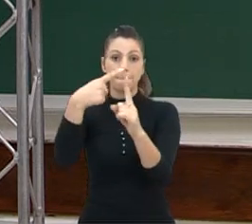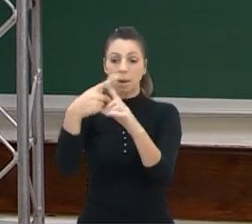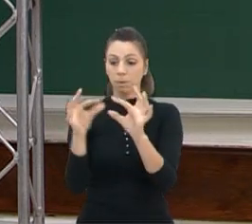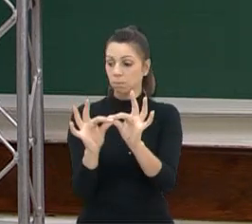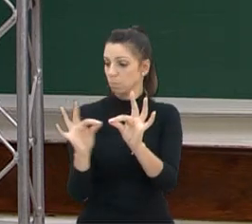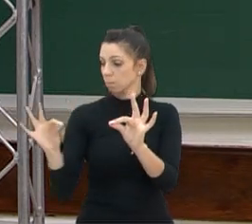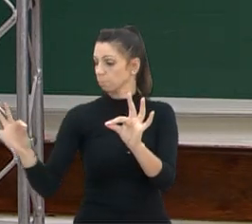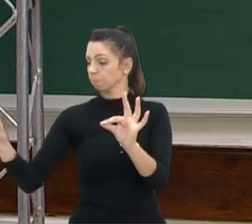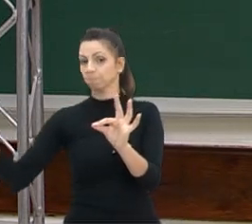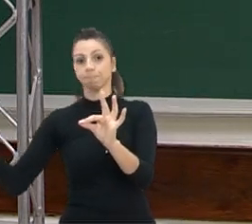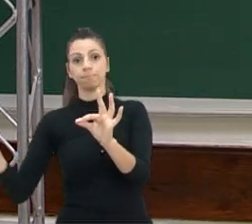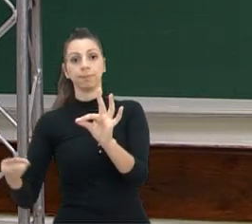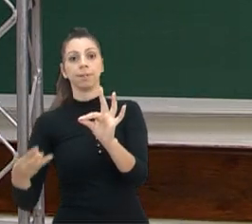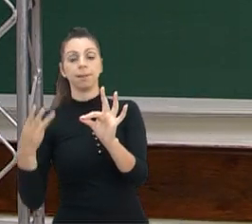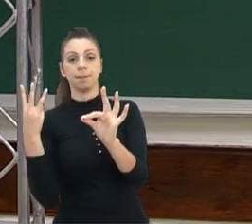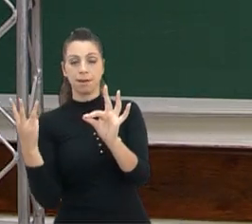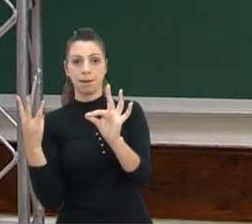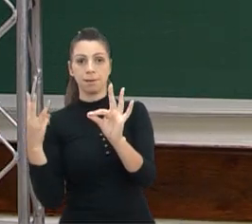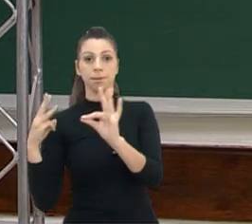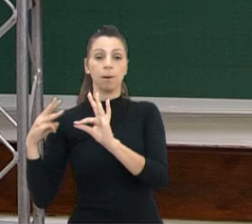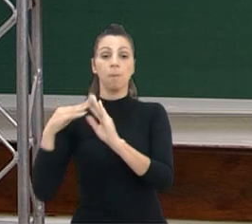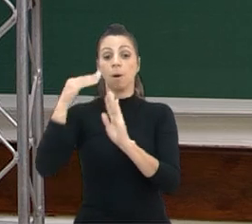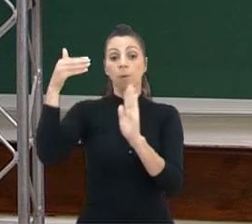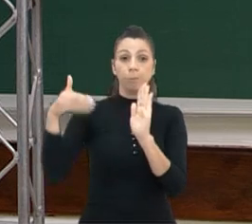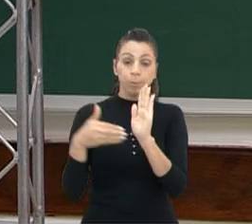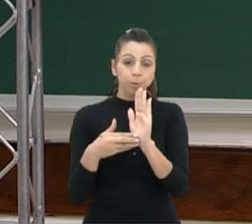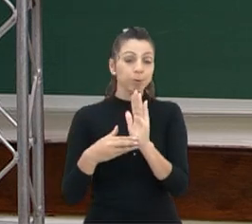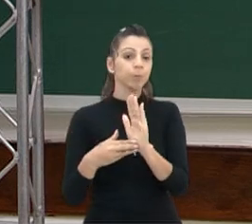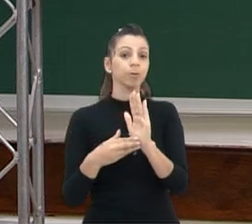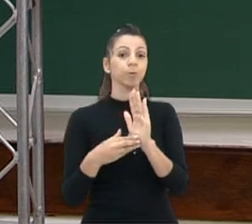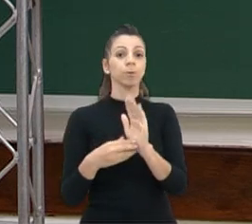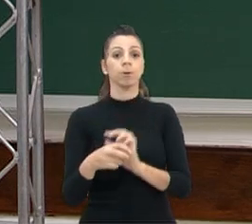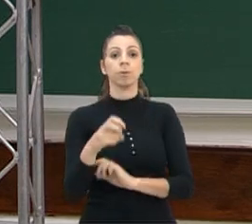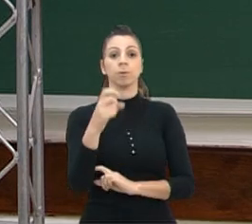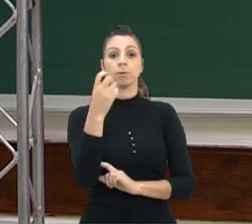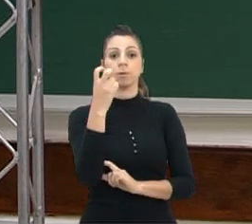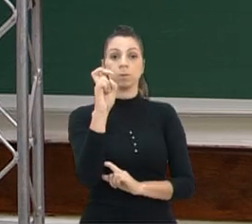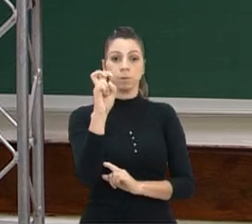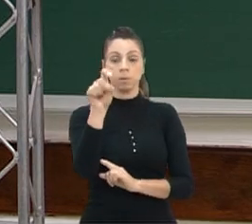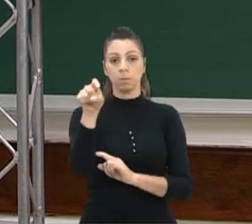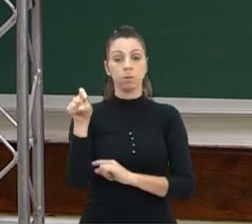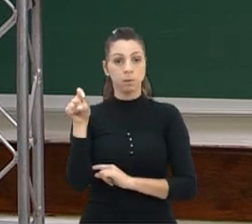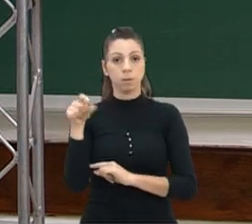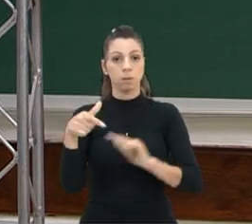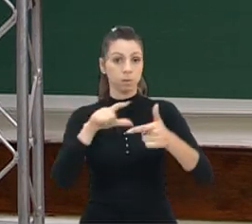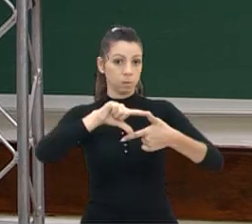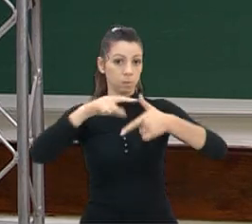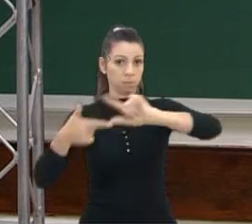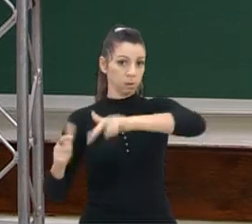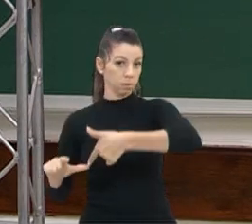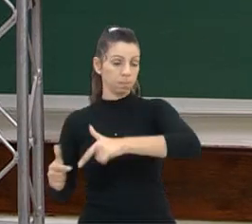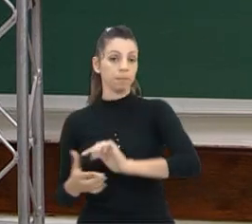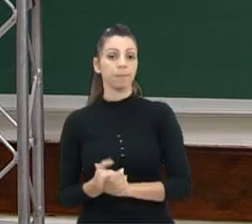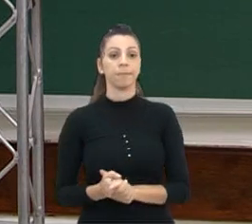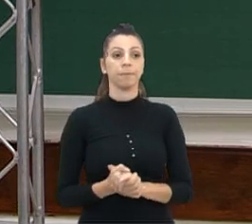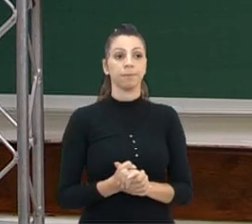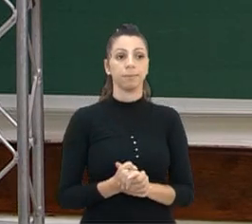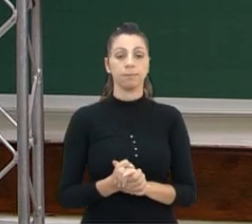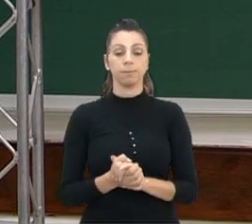quanto? 5x. Então, 2x mais 3x, 5x geometricamente. Agora, nós vamos fazer a